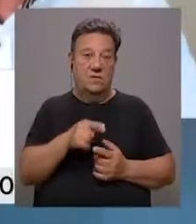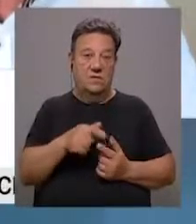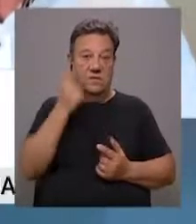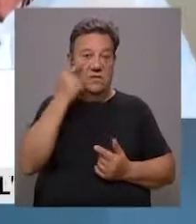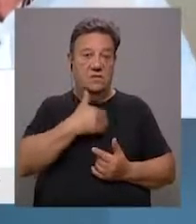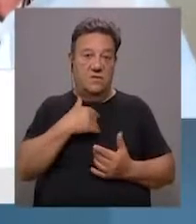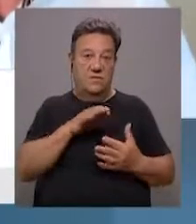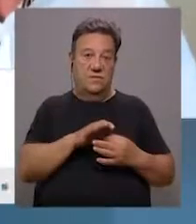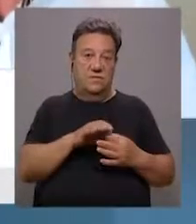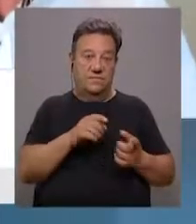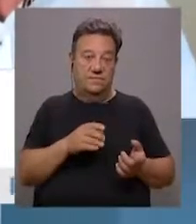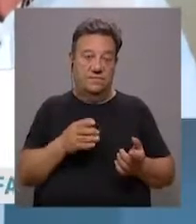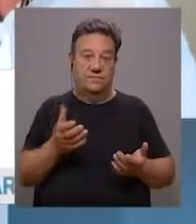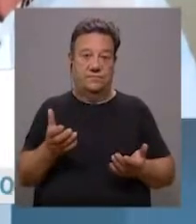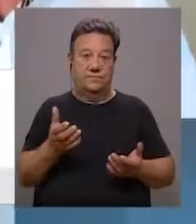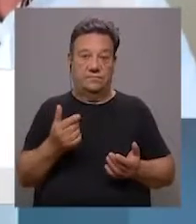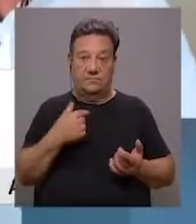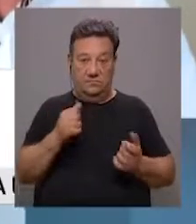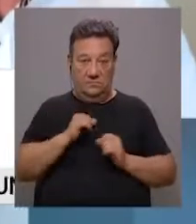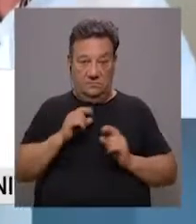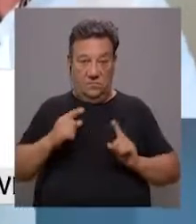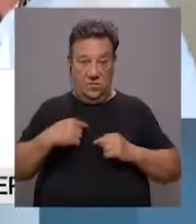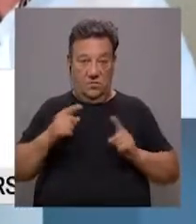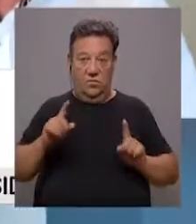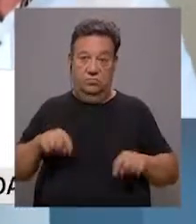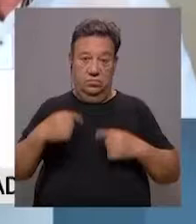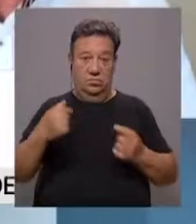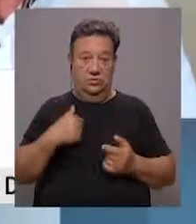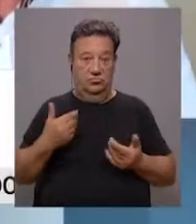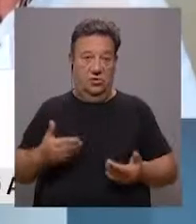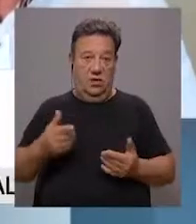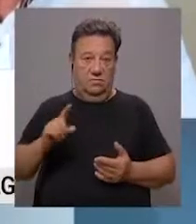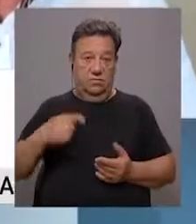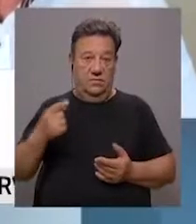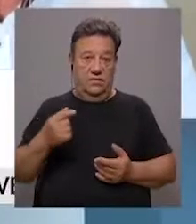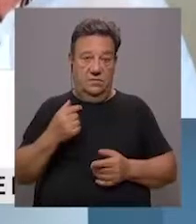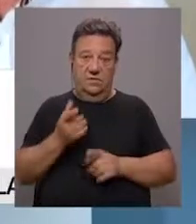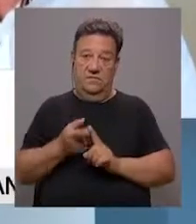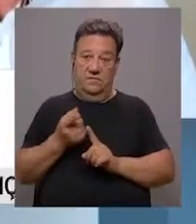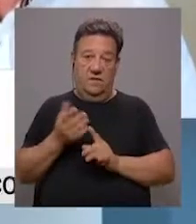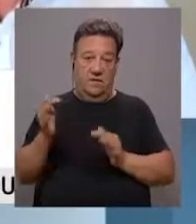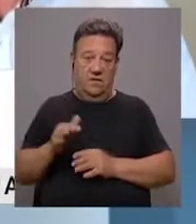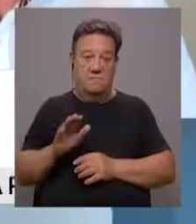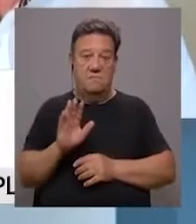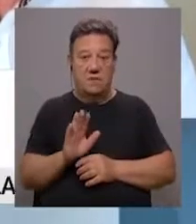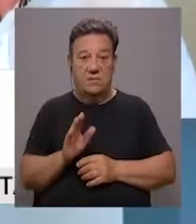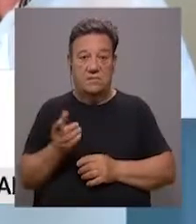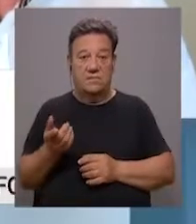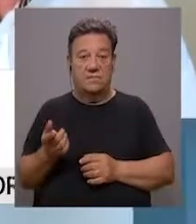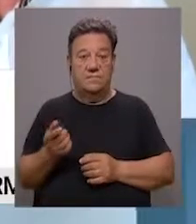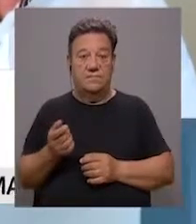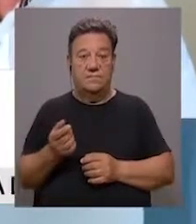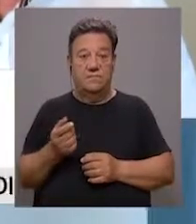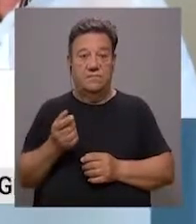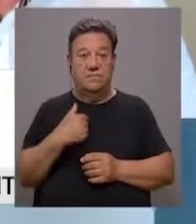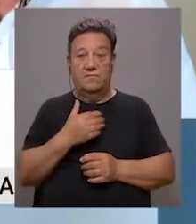saúde. Por nós retomaríamos já os eventos. Mas